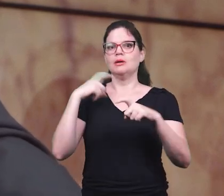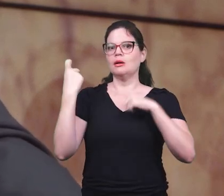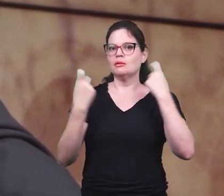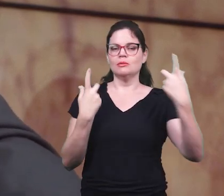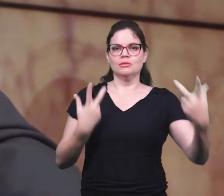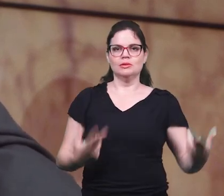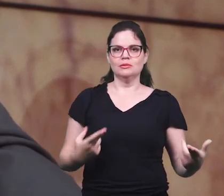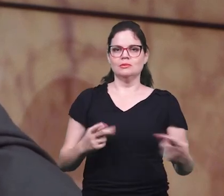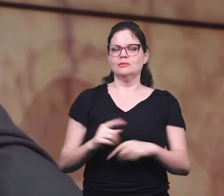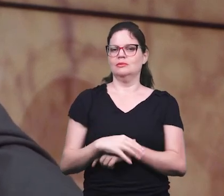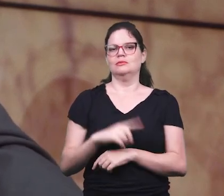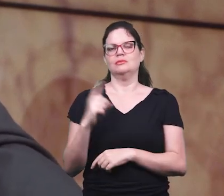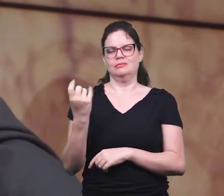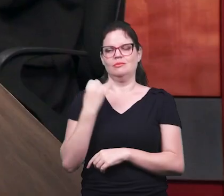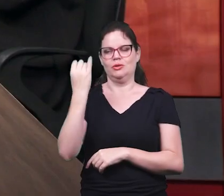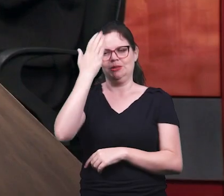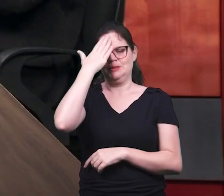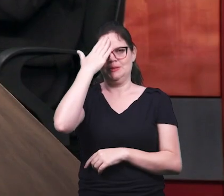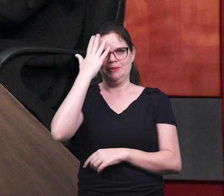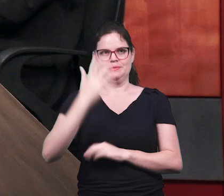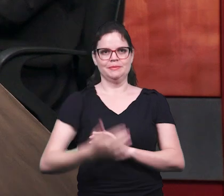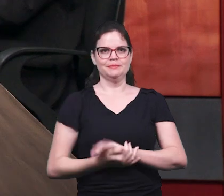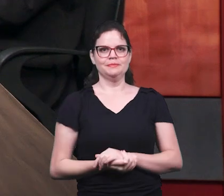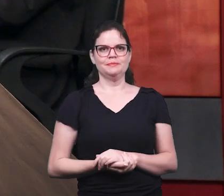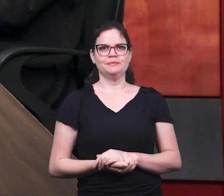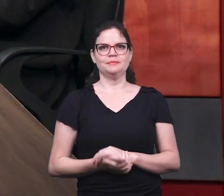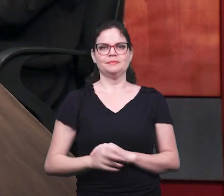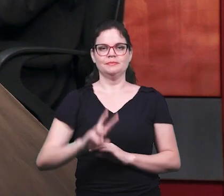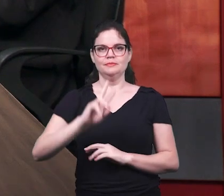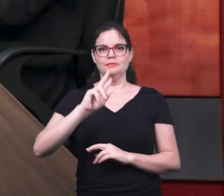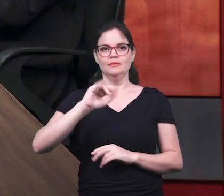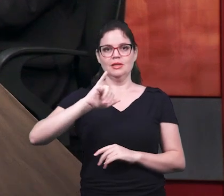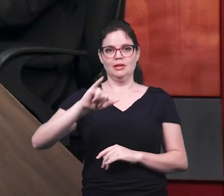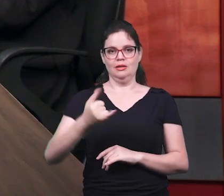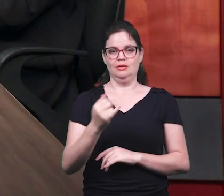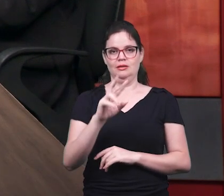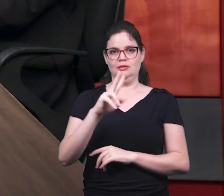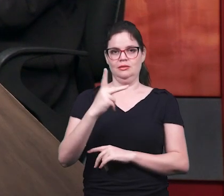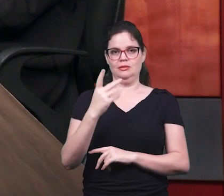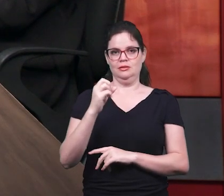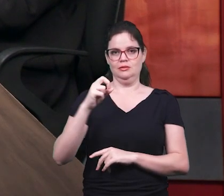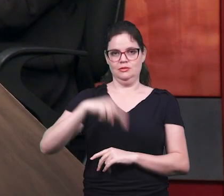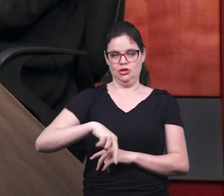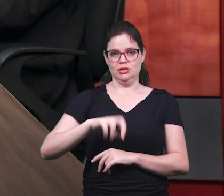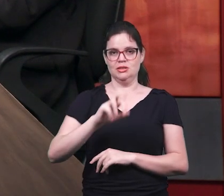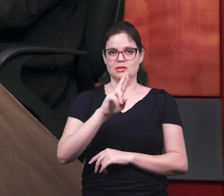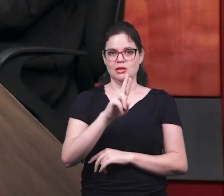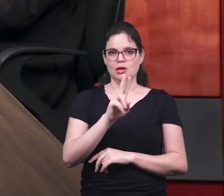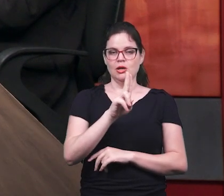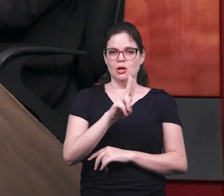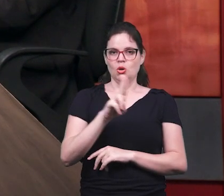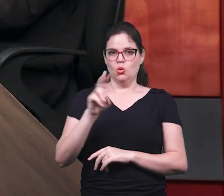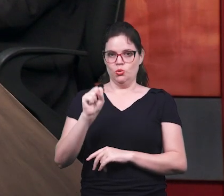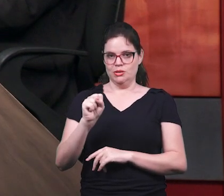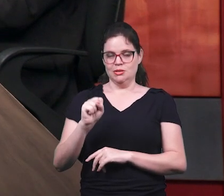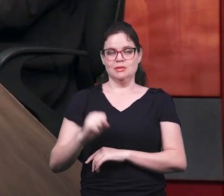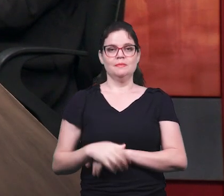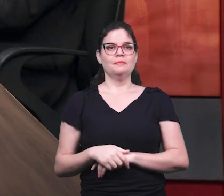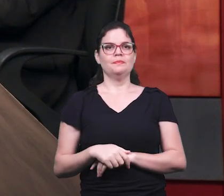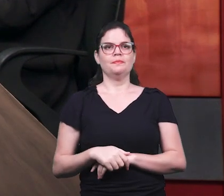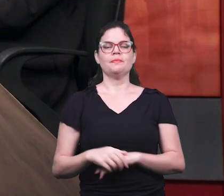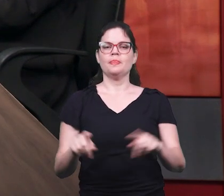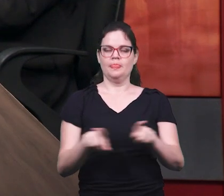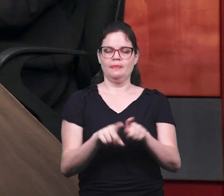né? Isso era muito importante. Para falar do John Hus, quando nós falamos aí dos